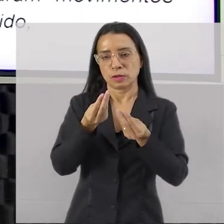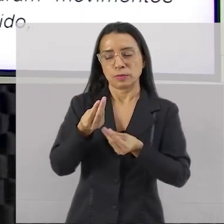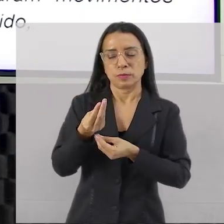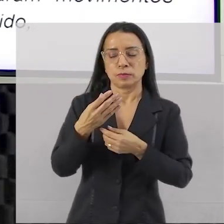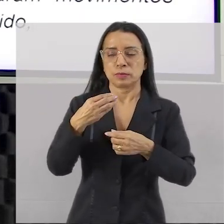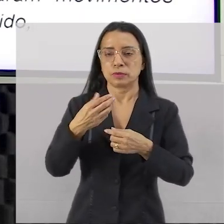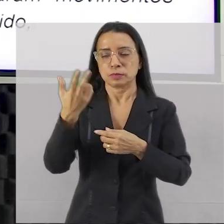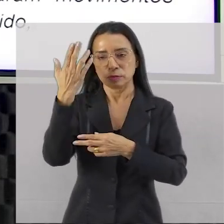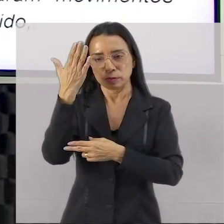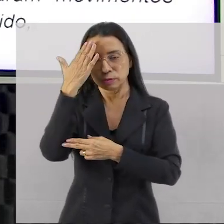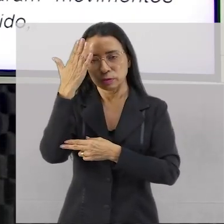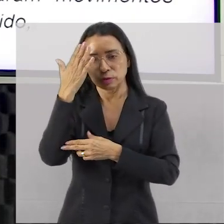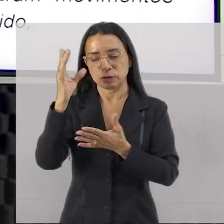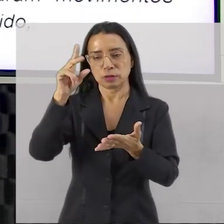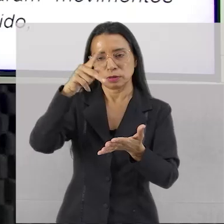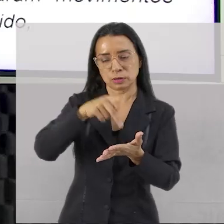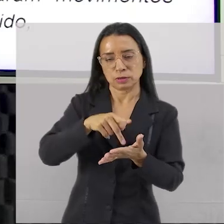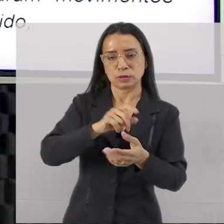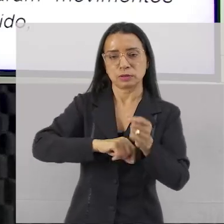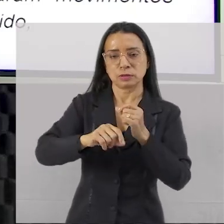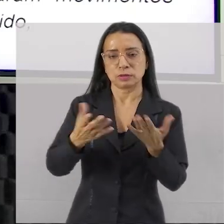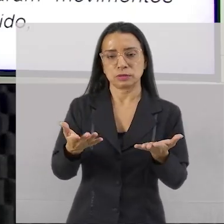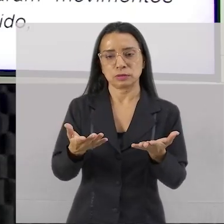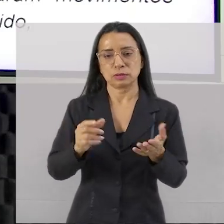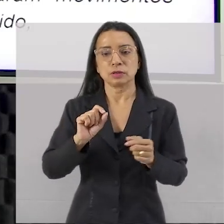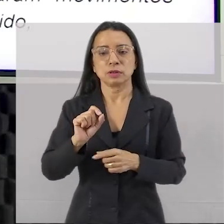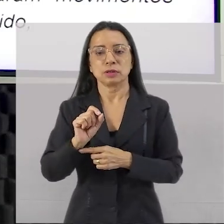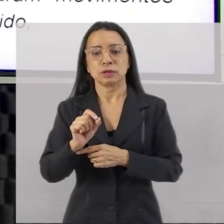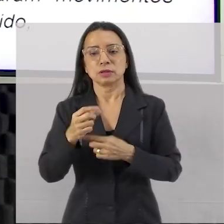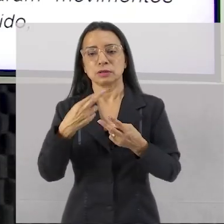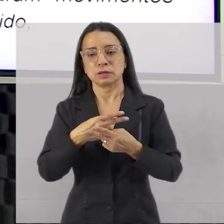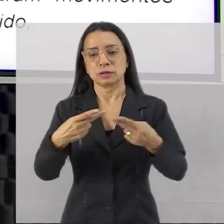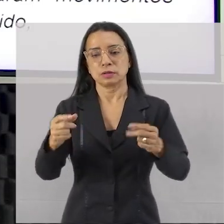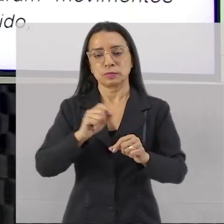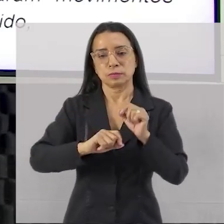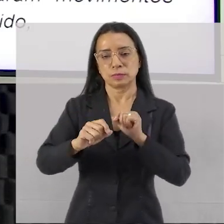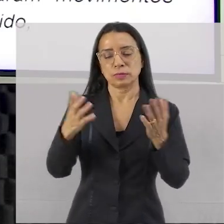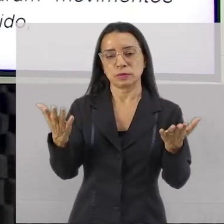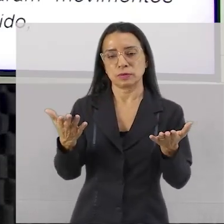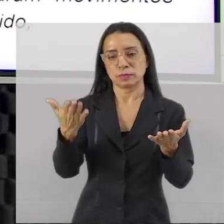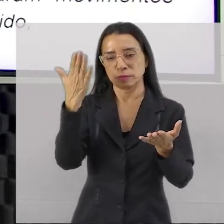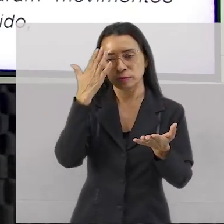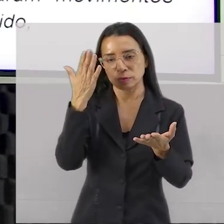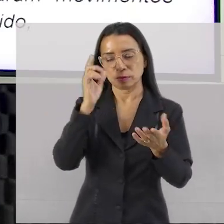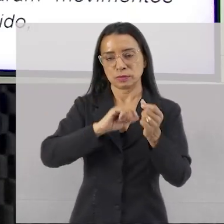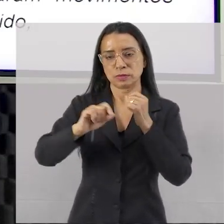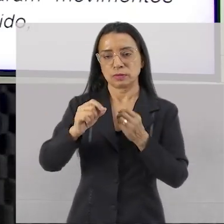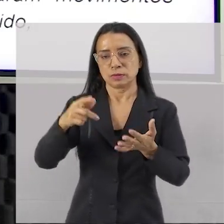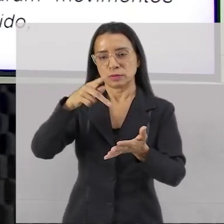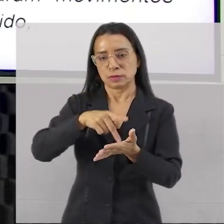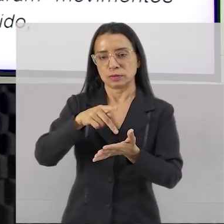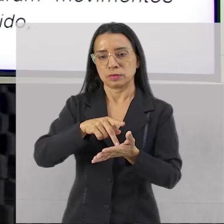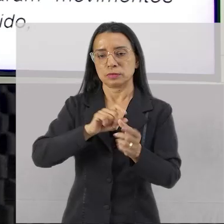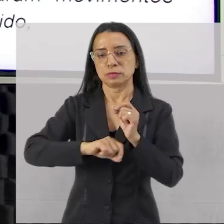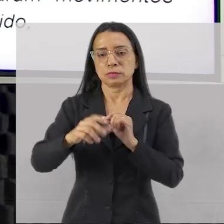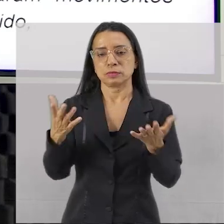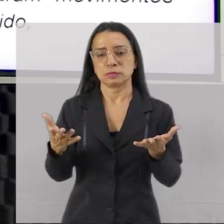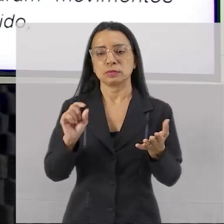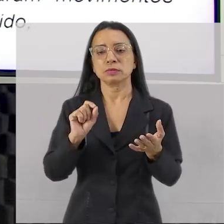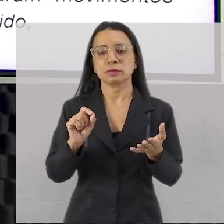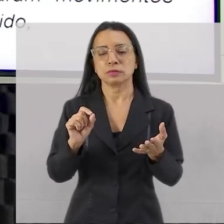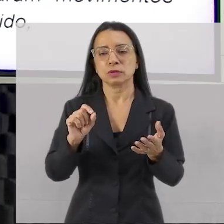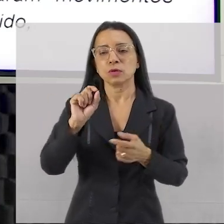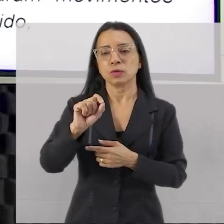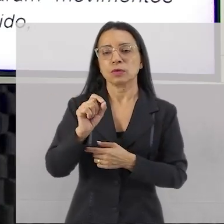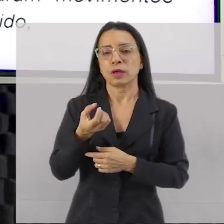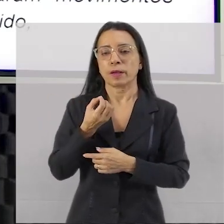de ficção é uma ferramenta ou pode ser uma ferramenta para a compreensão da realidade? E